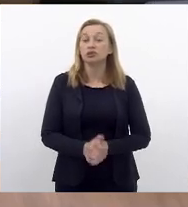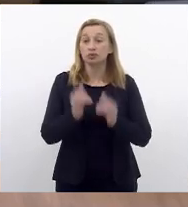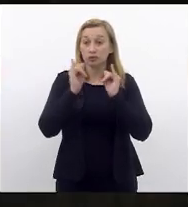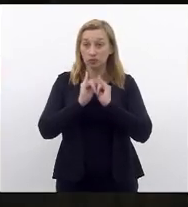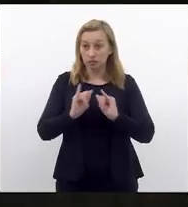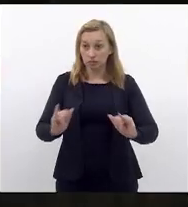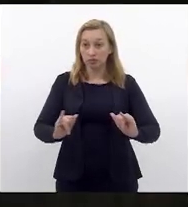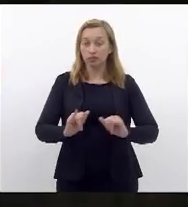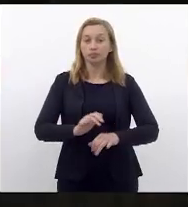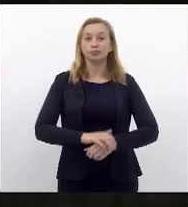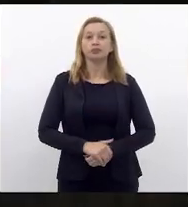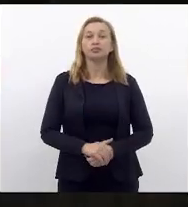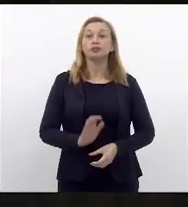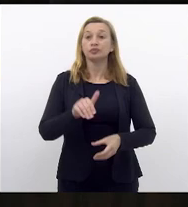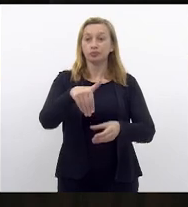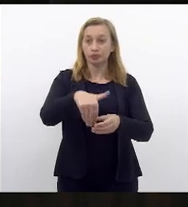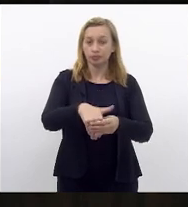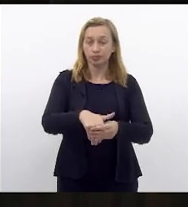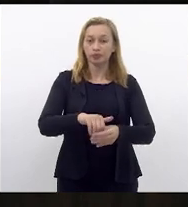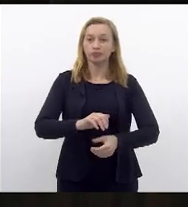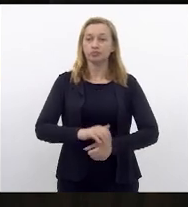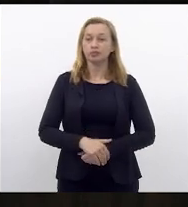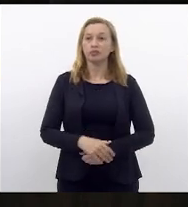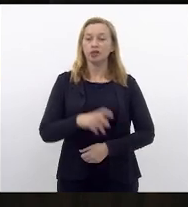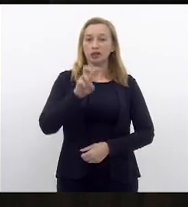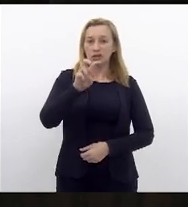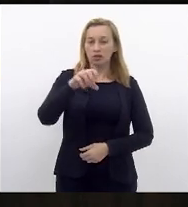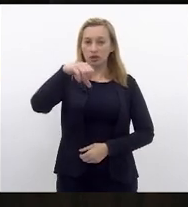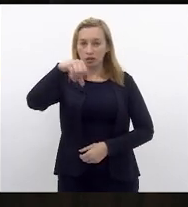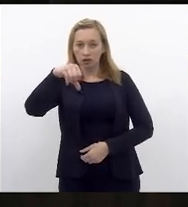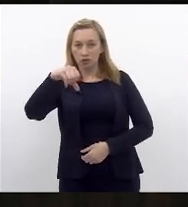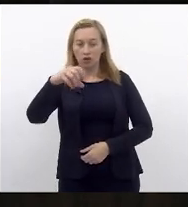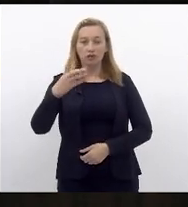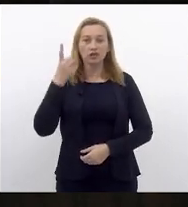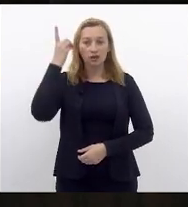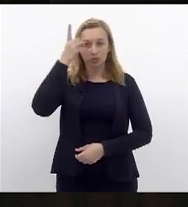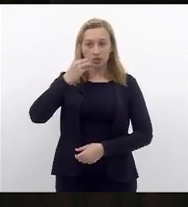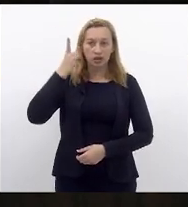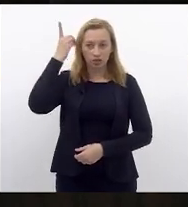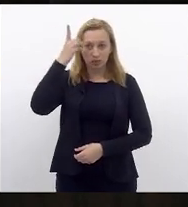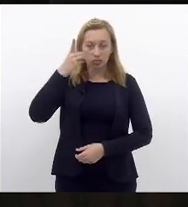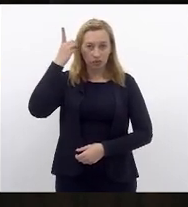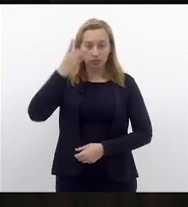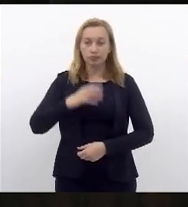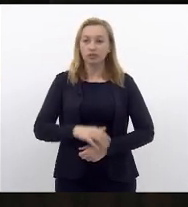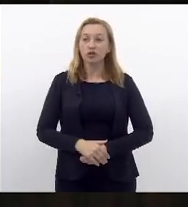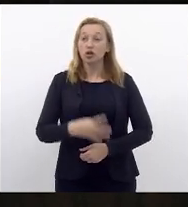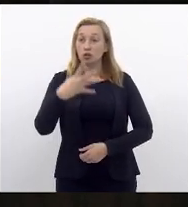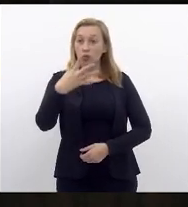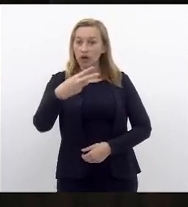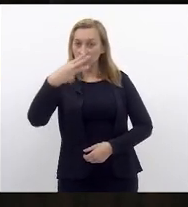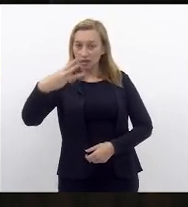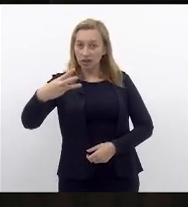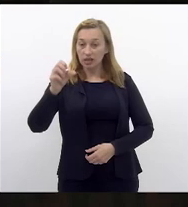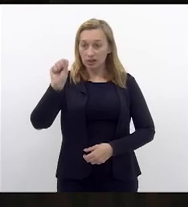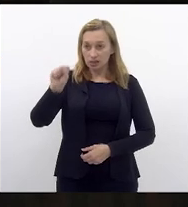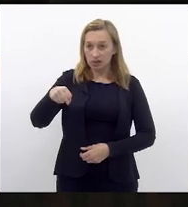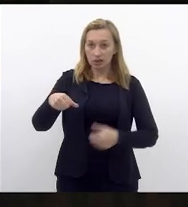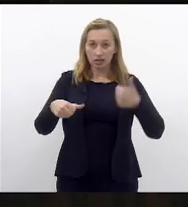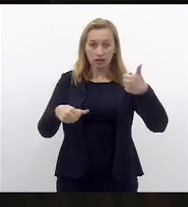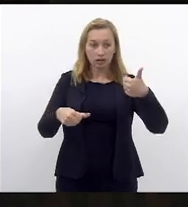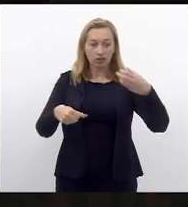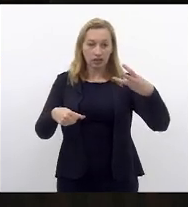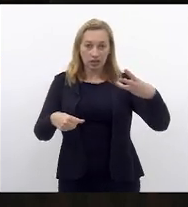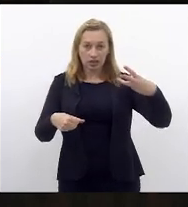Anuncio, votaram 59 senhores parlamentares, 43 sim, 13